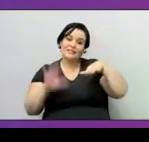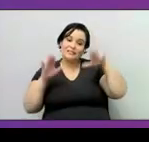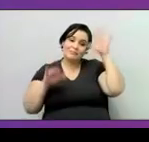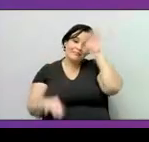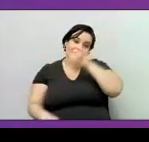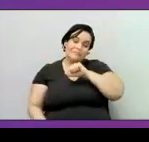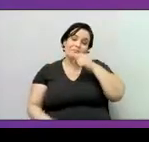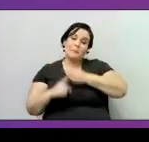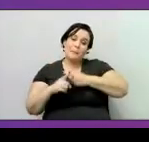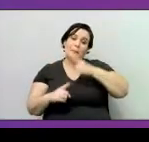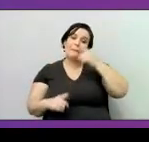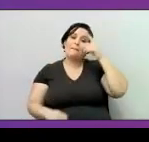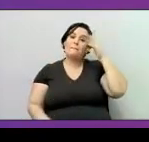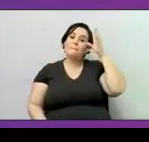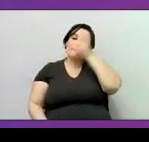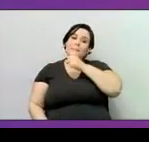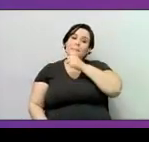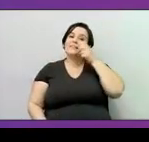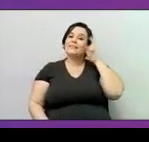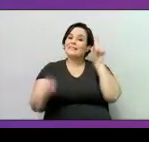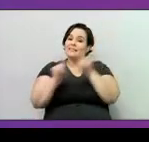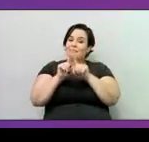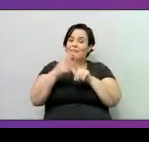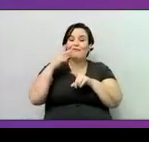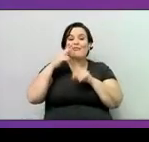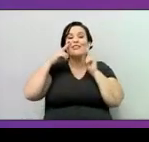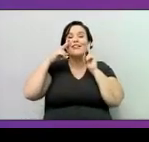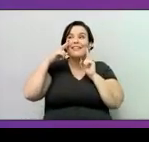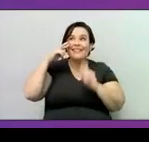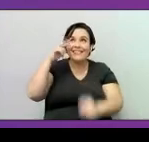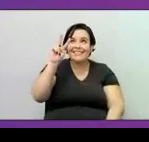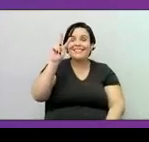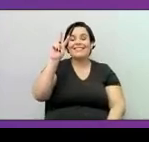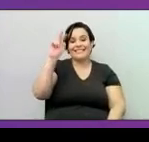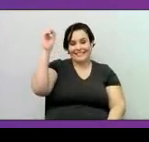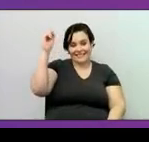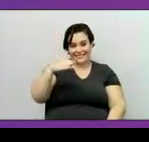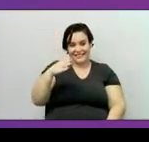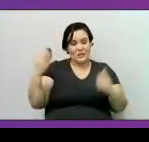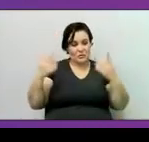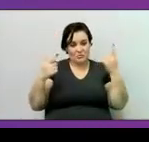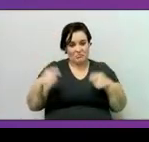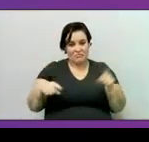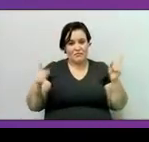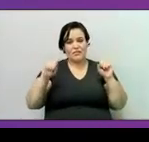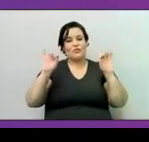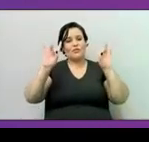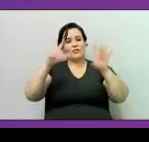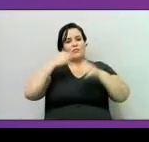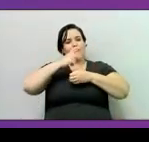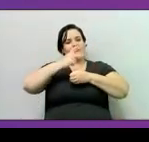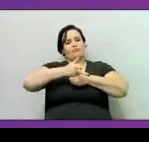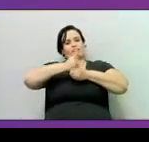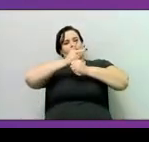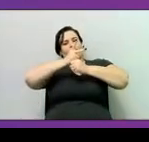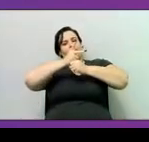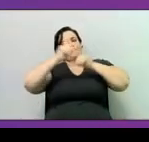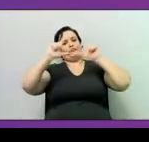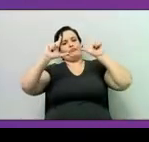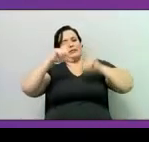também olhar para a luz que é uma coisa que hoje em dia não quer nem olhar para a luz né você aponta a câmera que ela faz tudo e você tenha o resultado do imagético